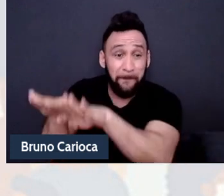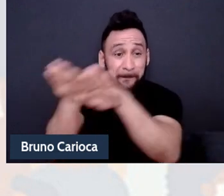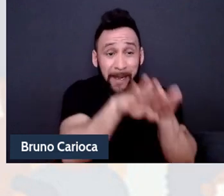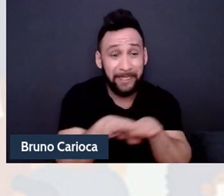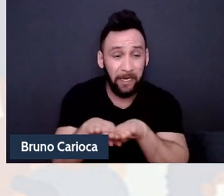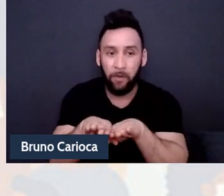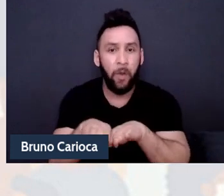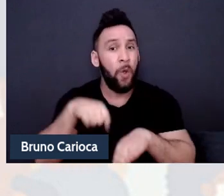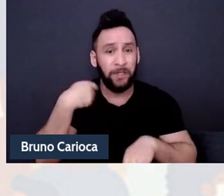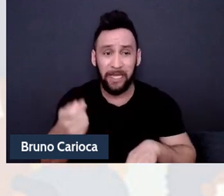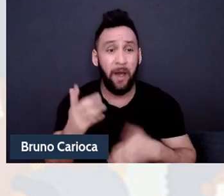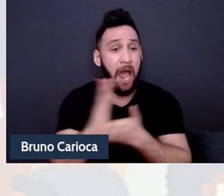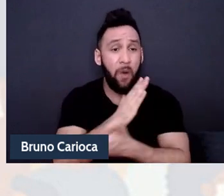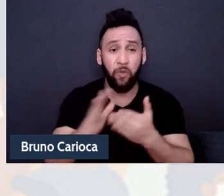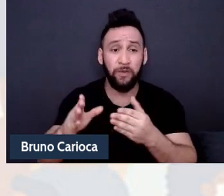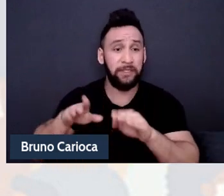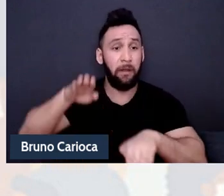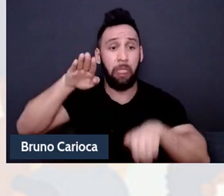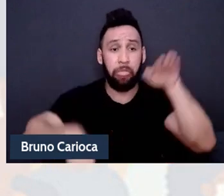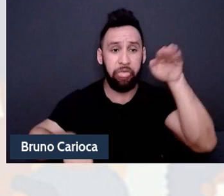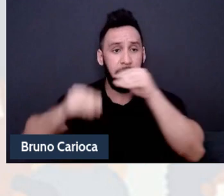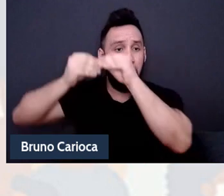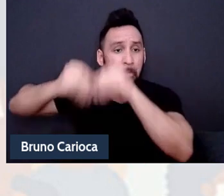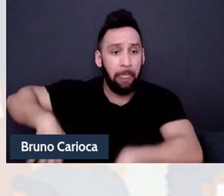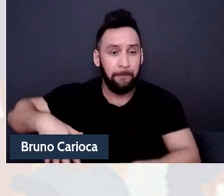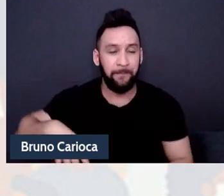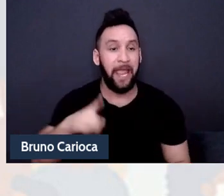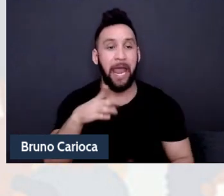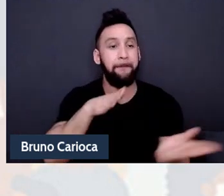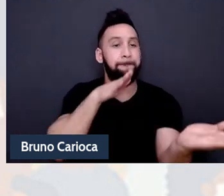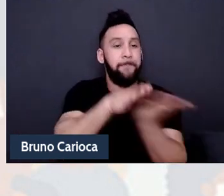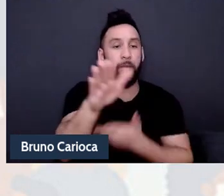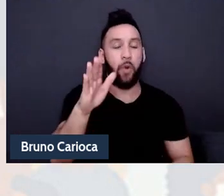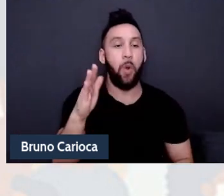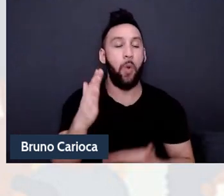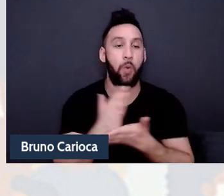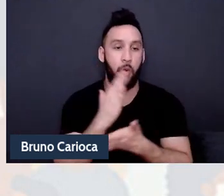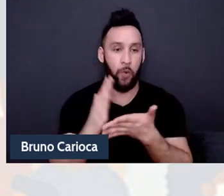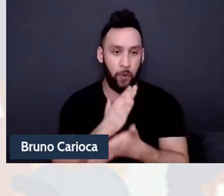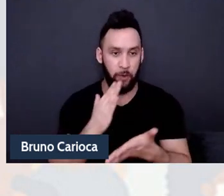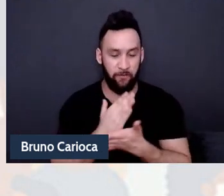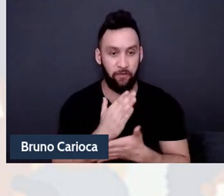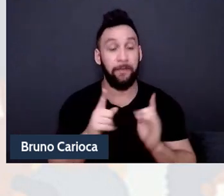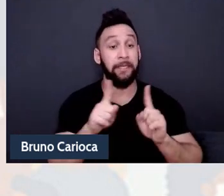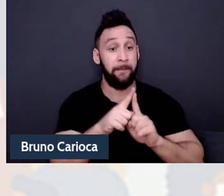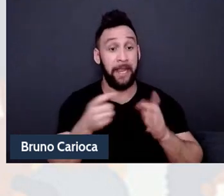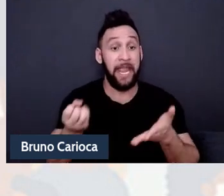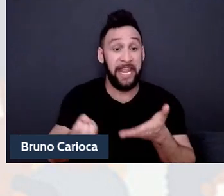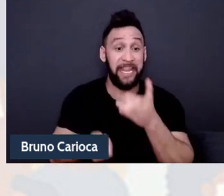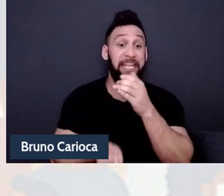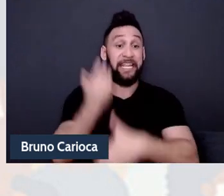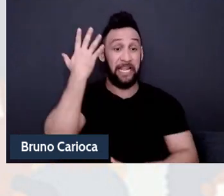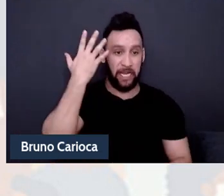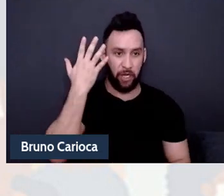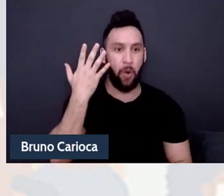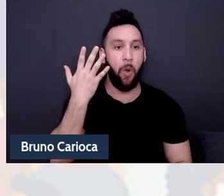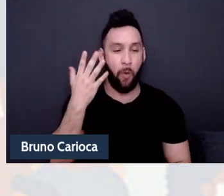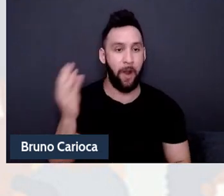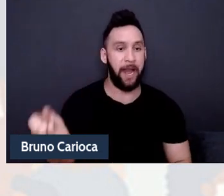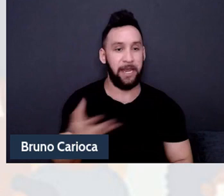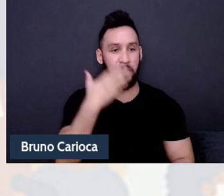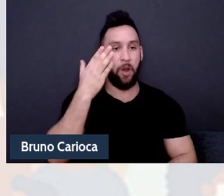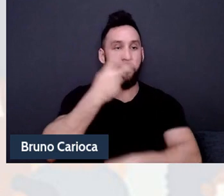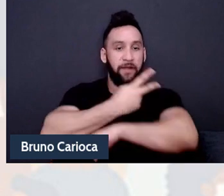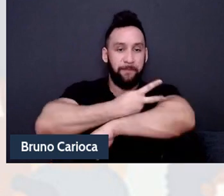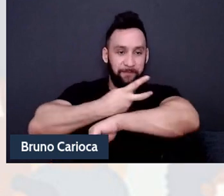Então, ela publicou esse livro, The Power of Tests, e inaugurou na área de avaliação uma vertente que se chama